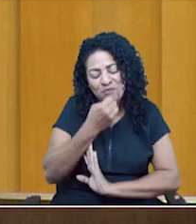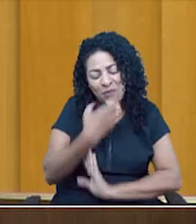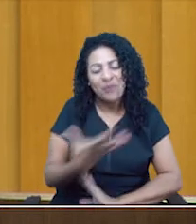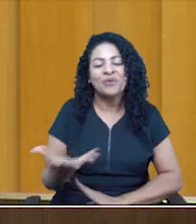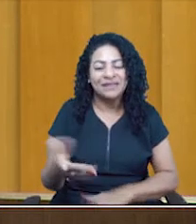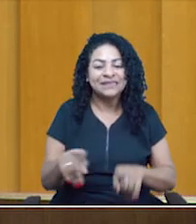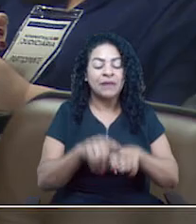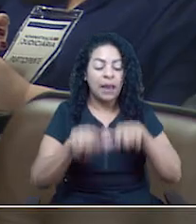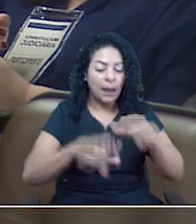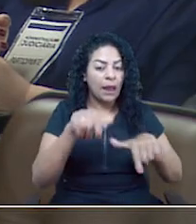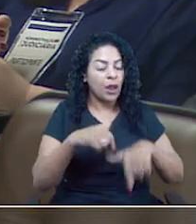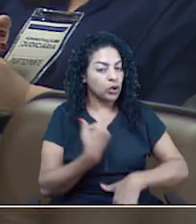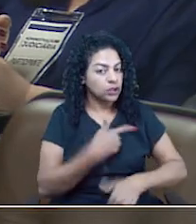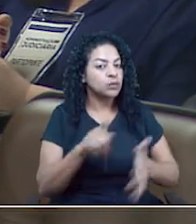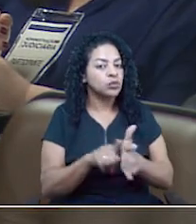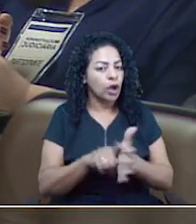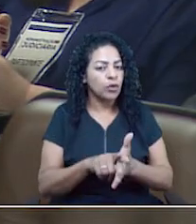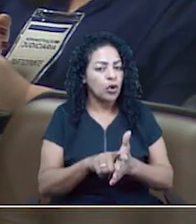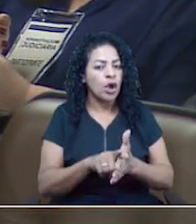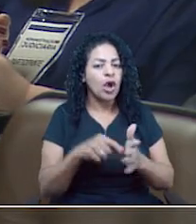fazemos é nossa missão, né?